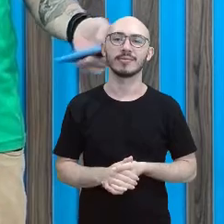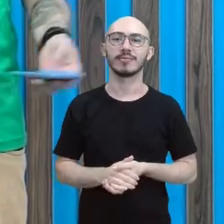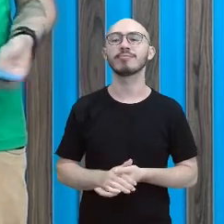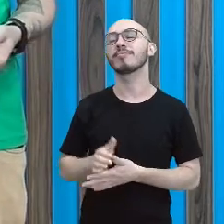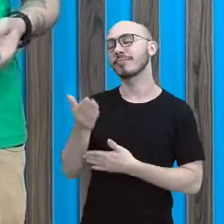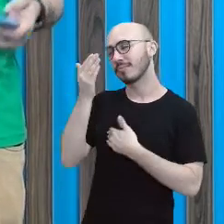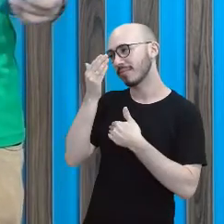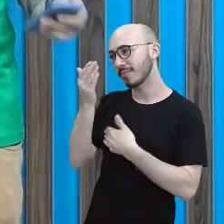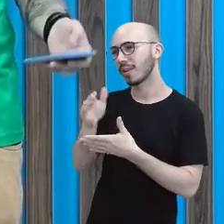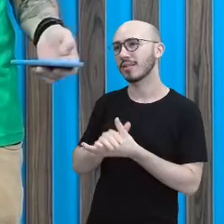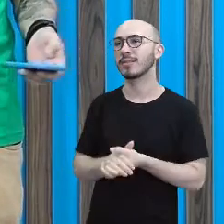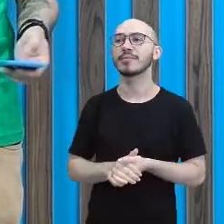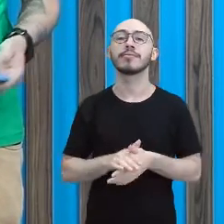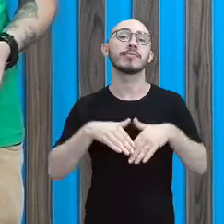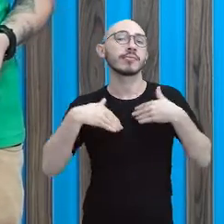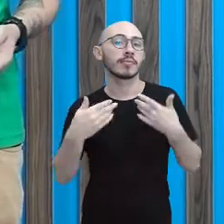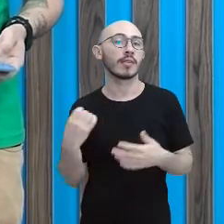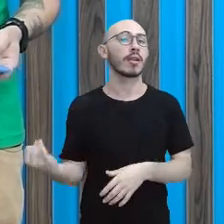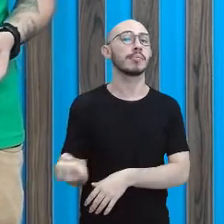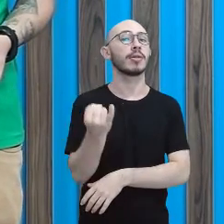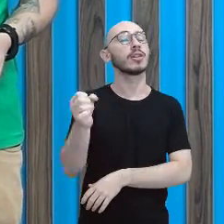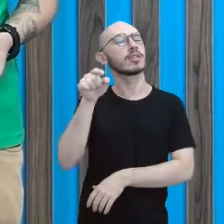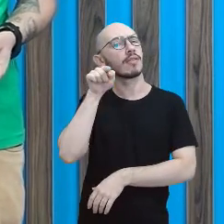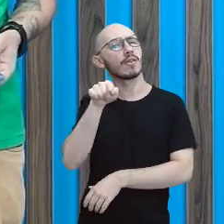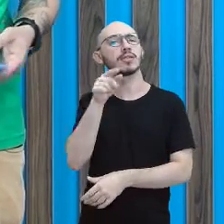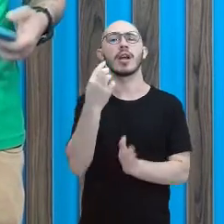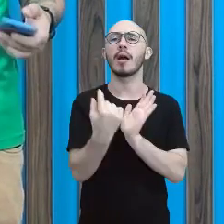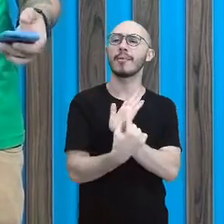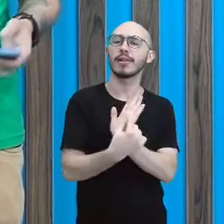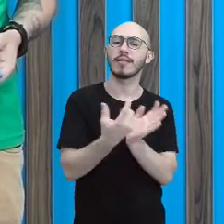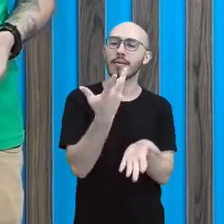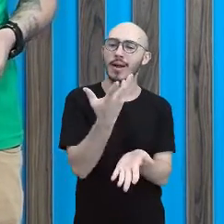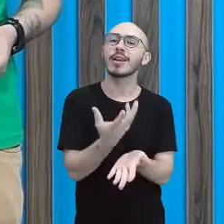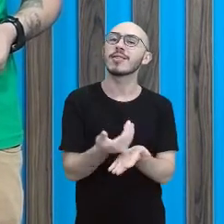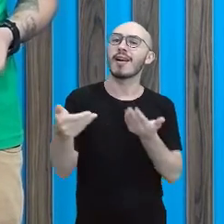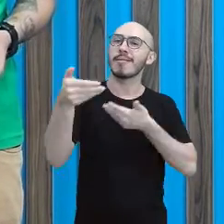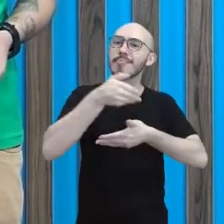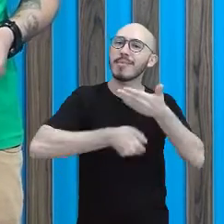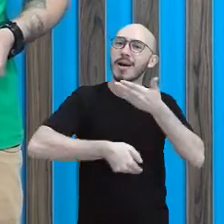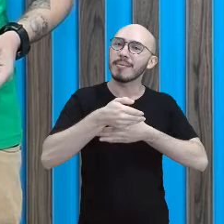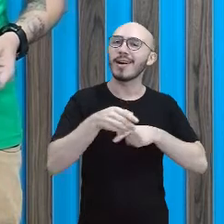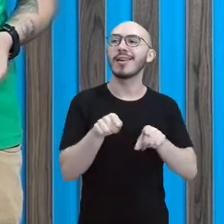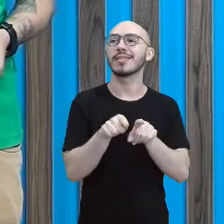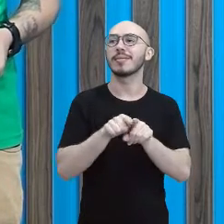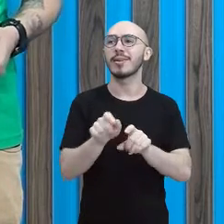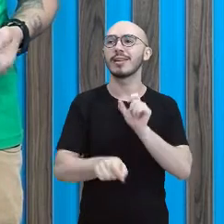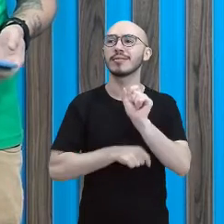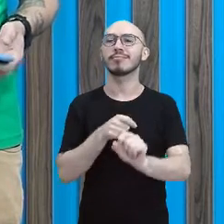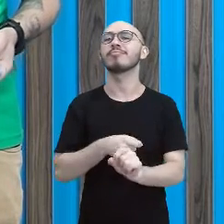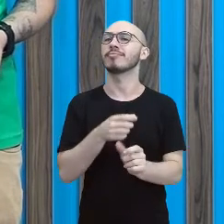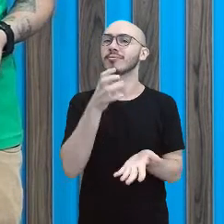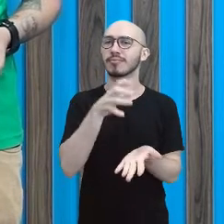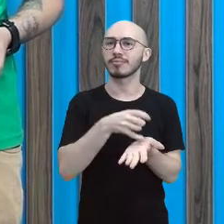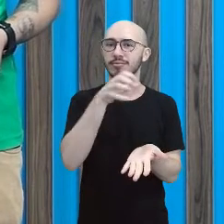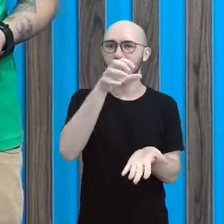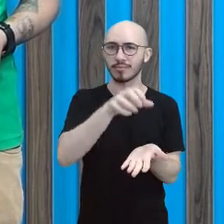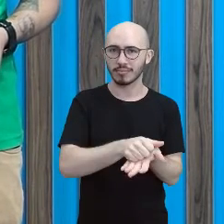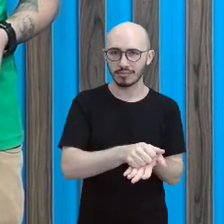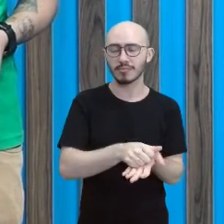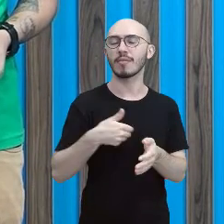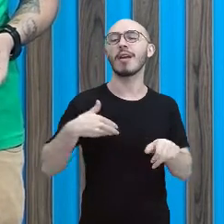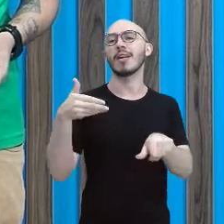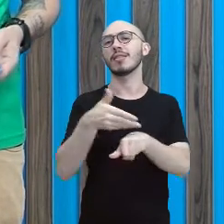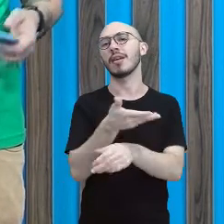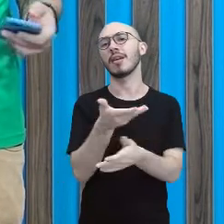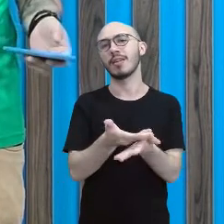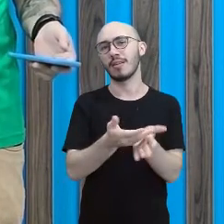Valeu, Briane. Então, veja, né, a importância de você baixar aí o aplicativo, acessar, fazer o seu cadastro e entrar na aula através